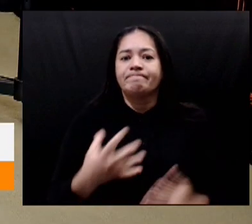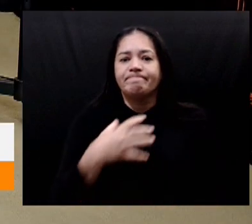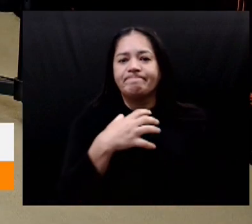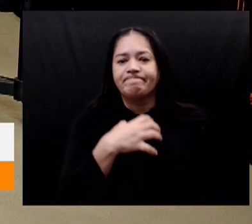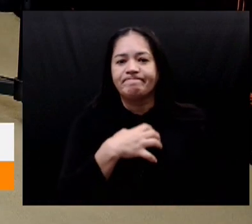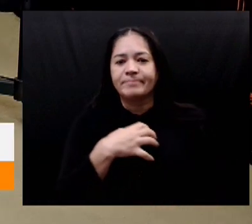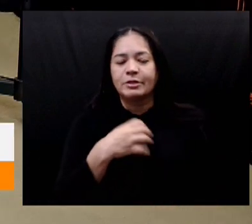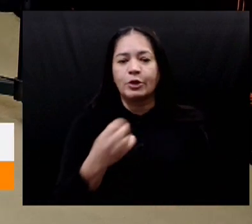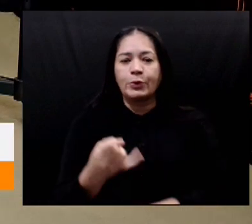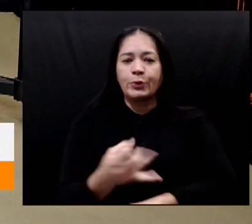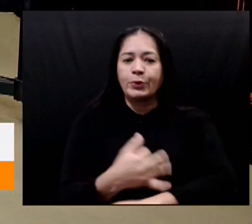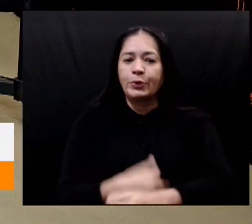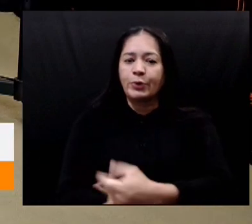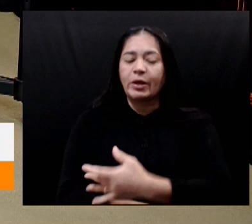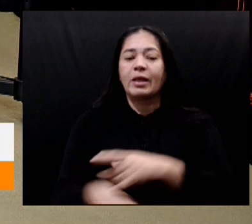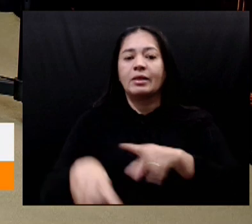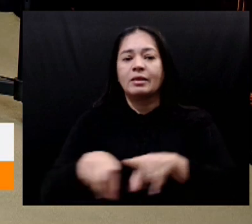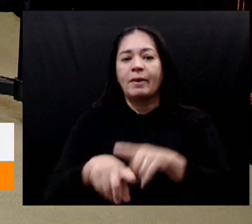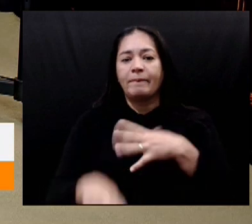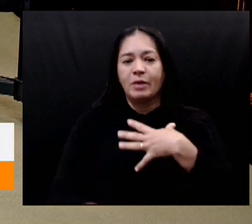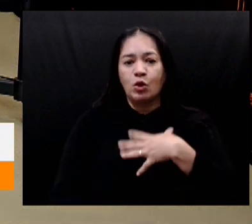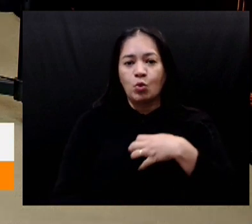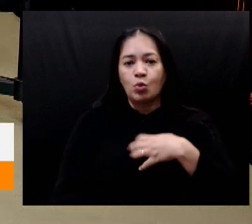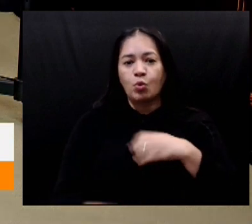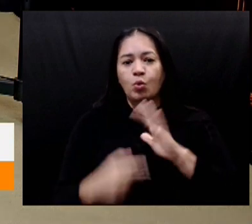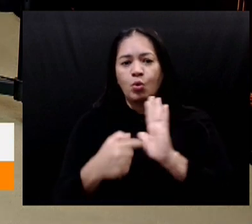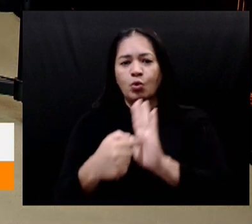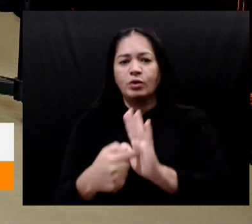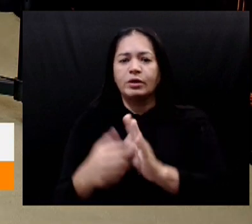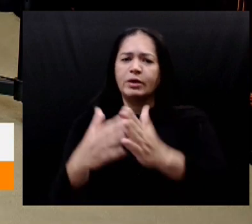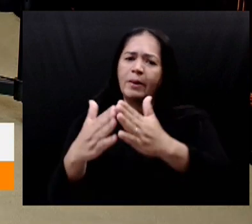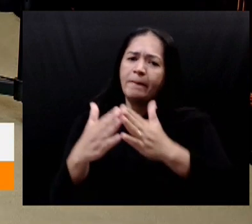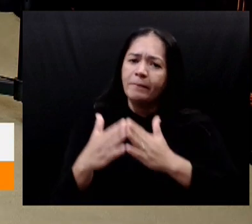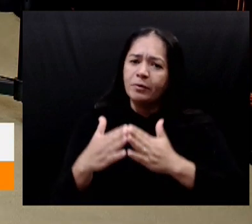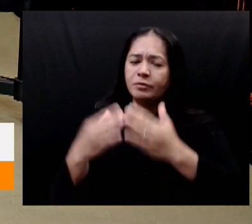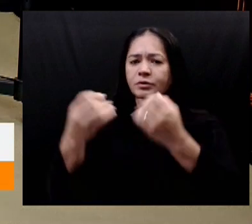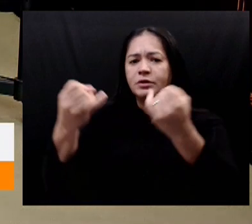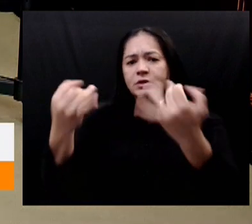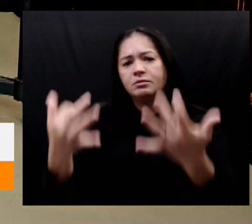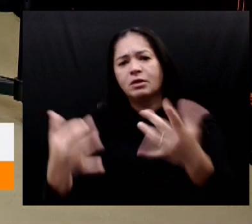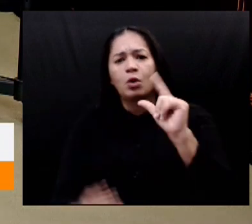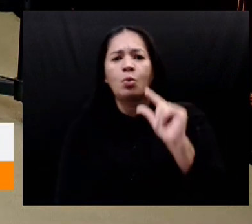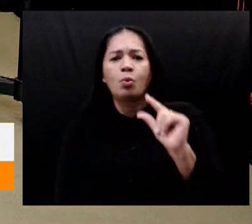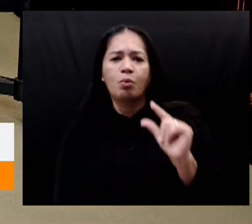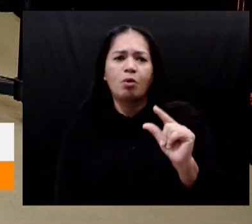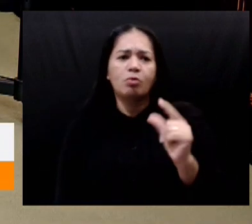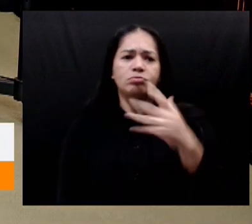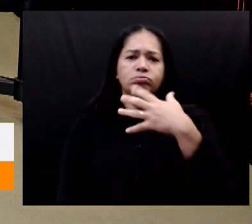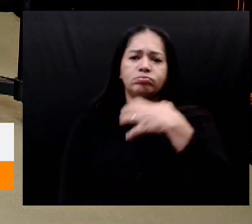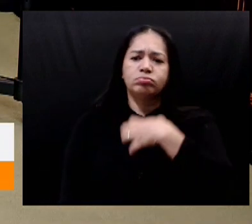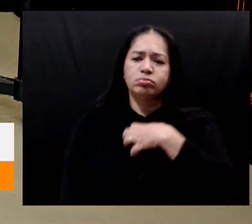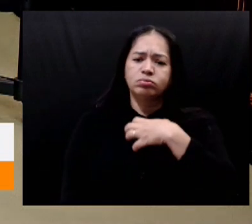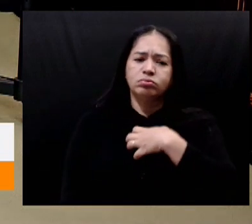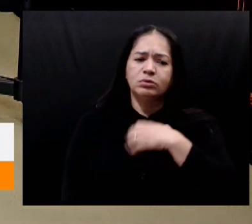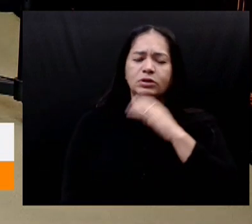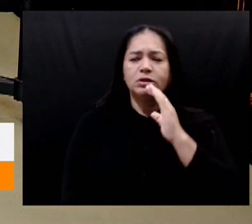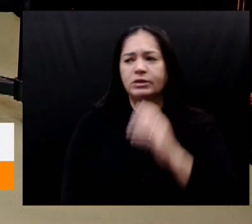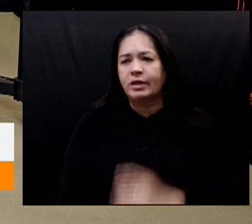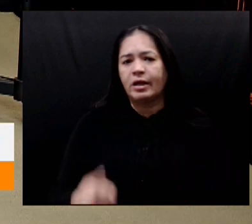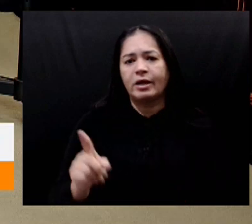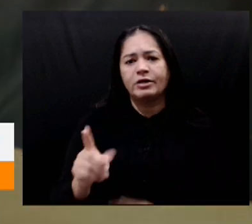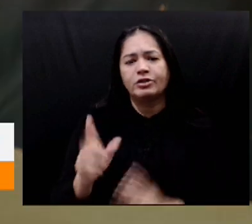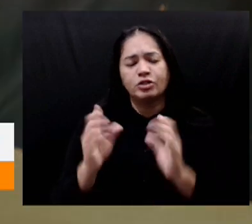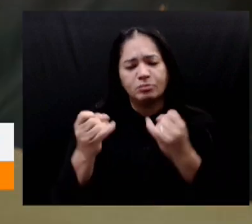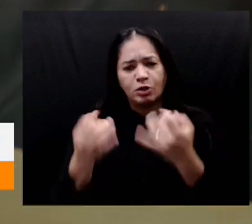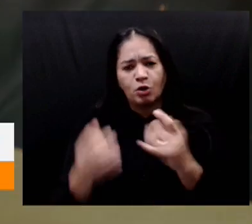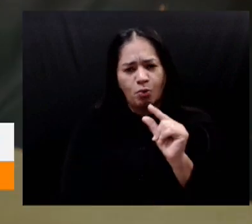também comportamentais. Eu gostaria que você Sim. pontuasse um pouquinho sobre esses sintomas, né, a Arlete já falou um pouco, mas pontua Uhum.